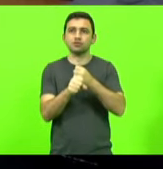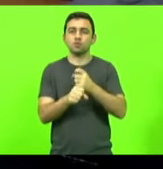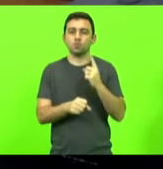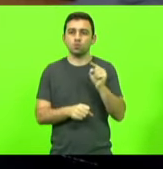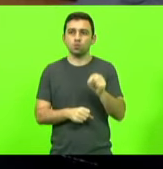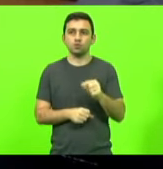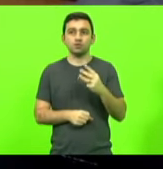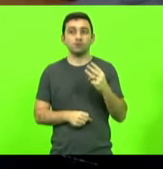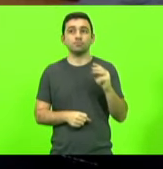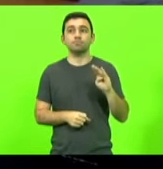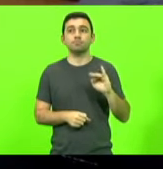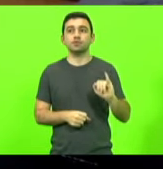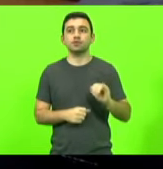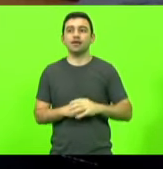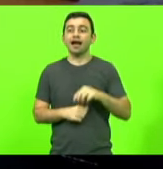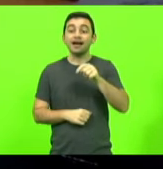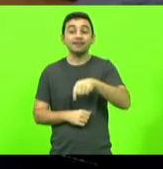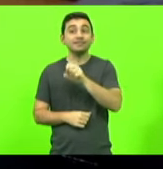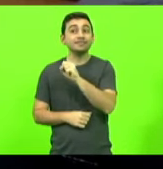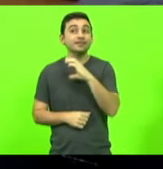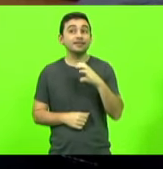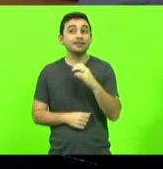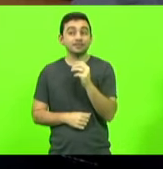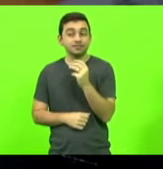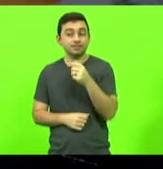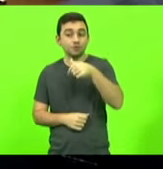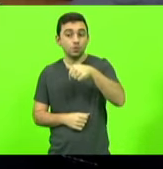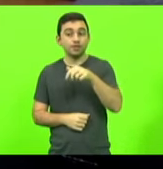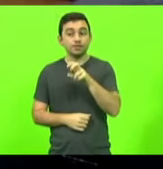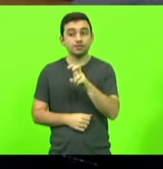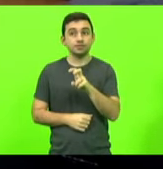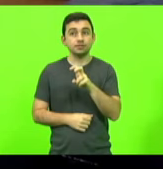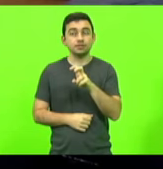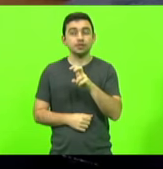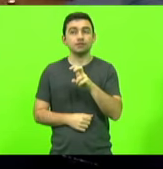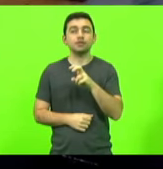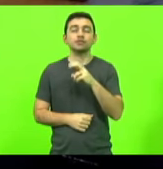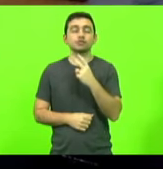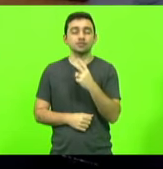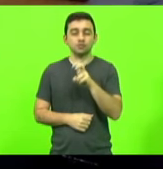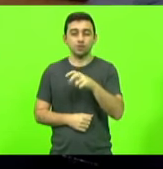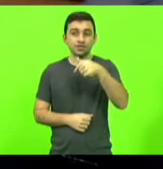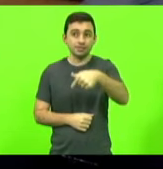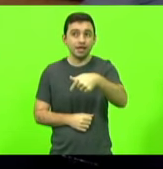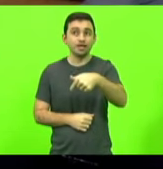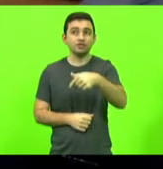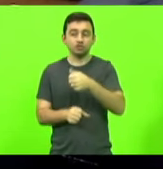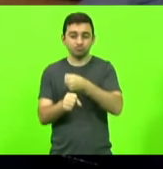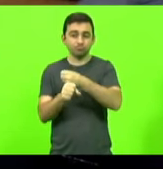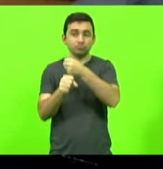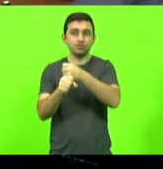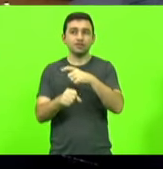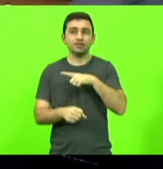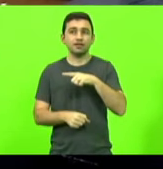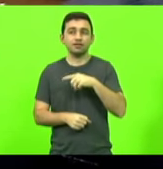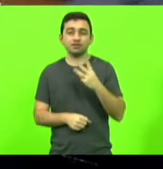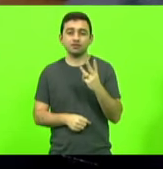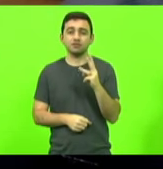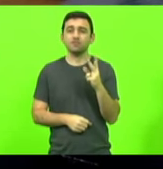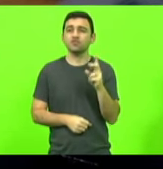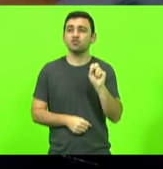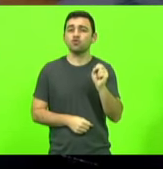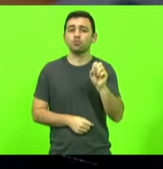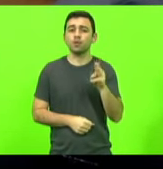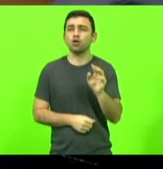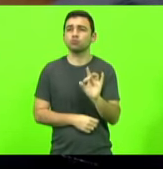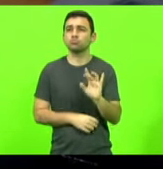Repito, Santa Catarina, 57 obras e 328 milhões. Quando